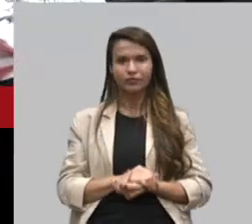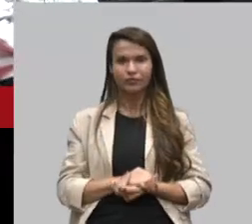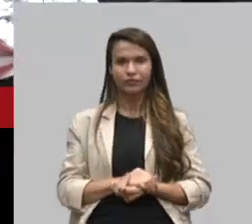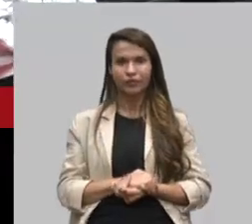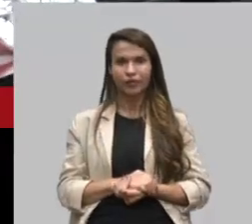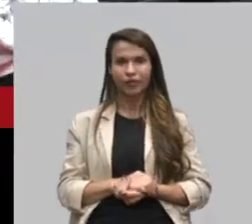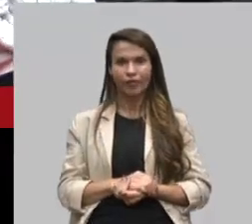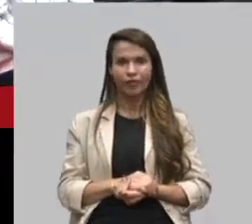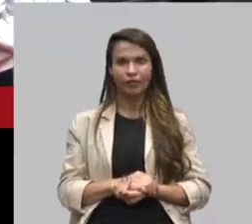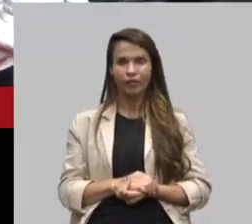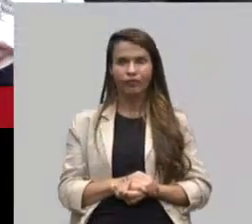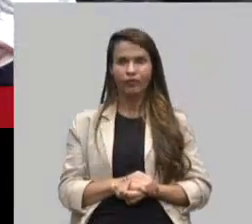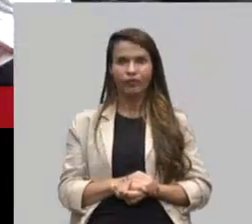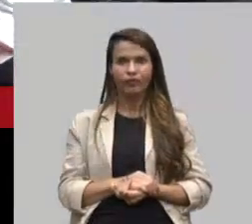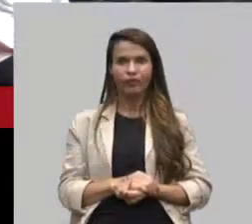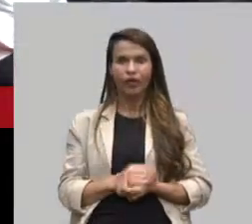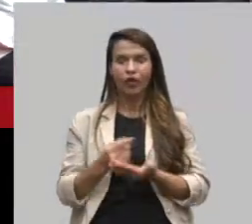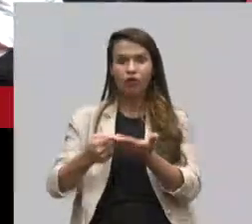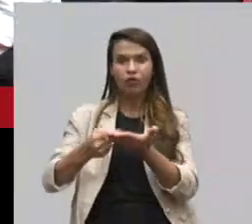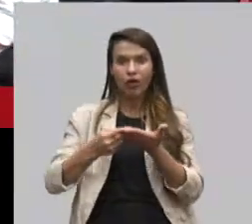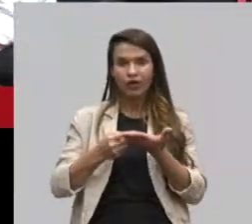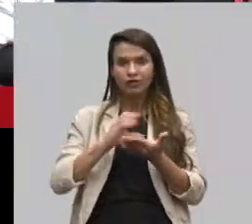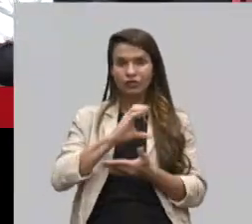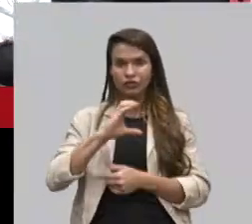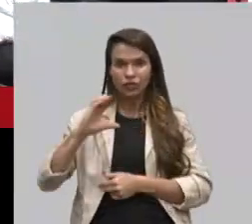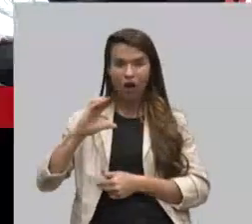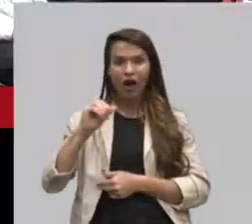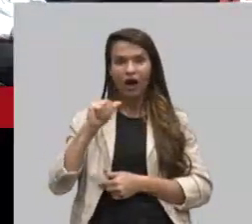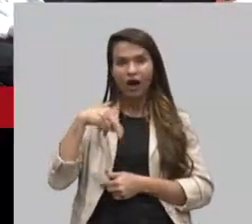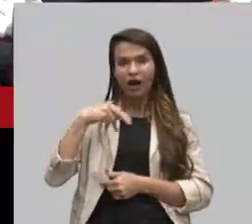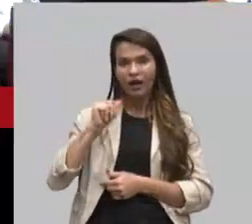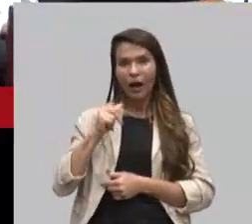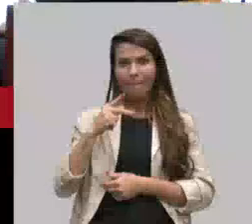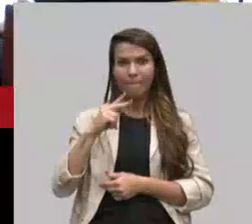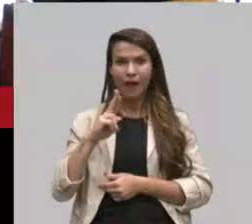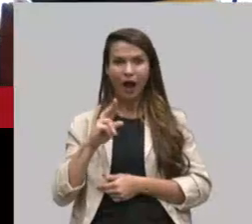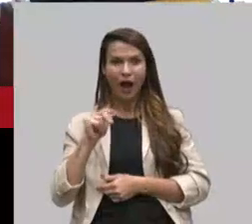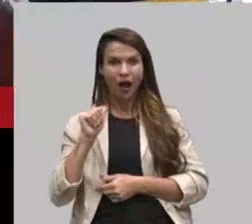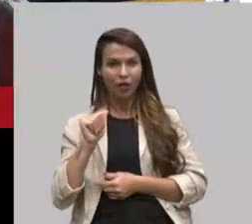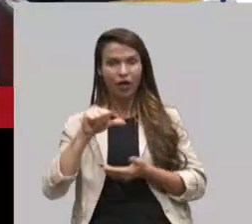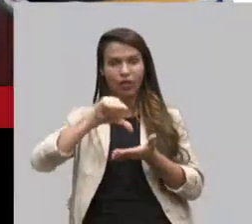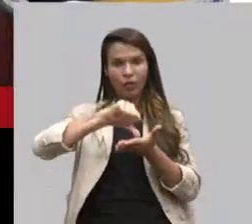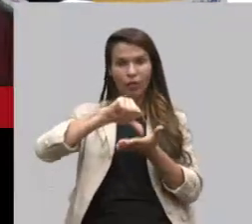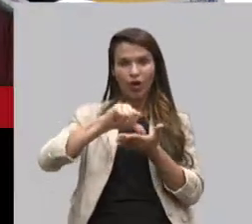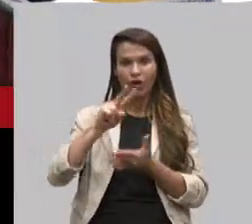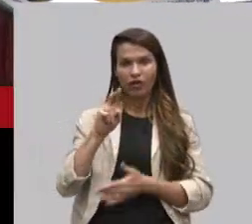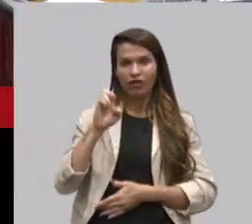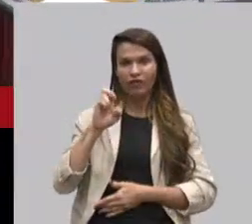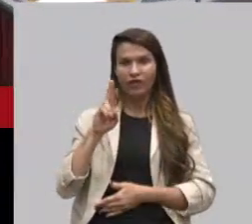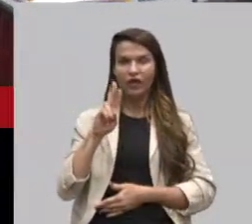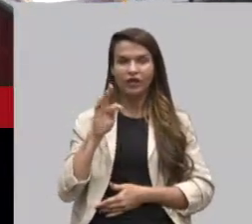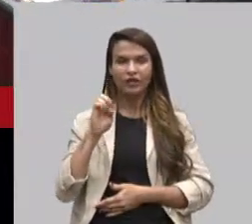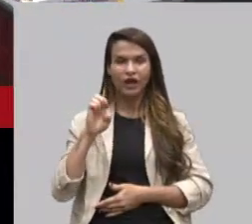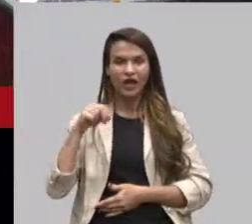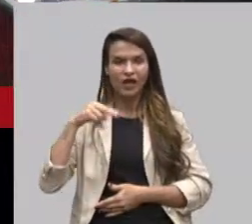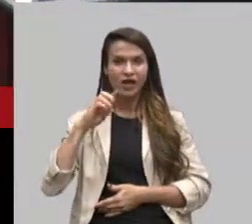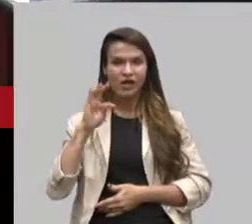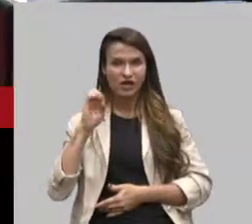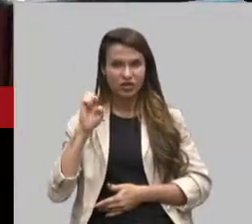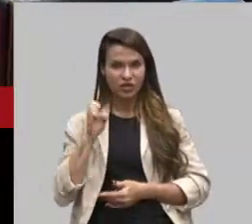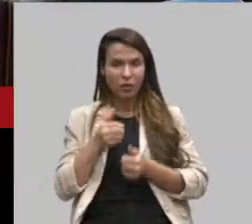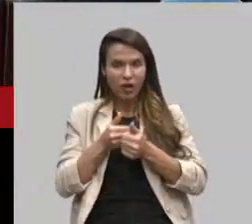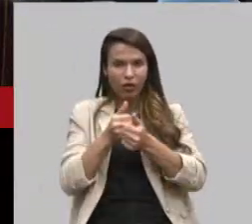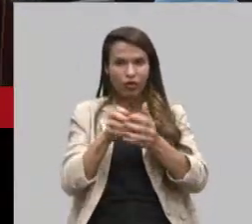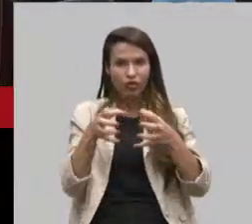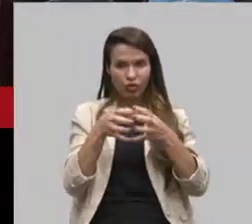agora convidamos a coordenadora Ana Paula do Polo Vertentes para acompanhar nossa equipe No momento de contagem de